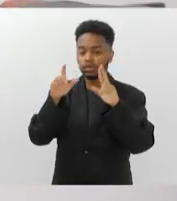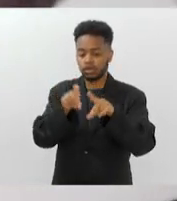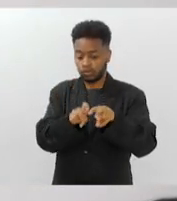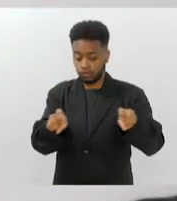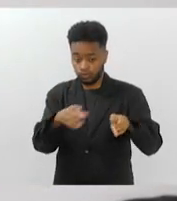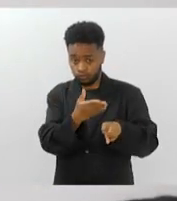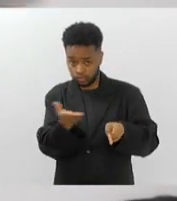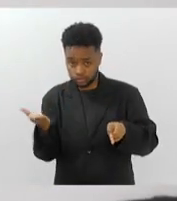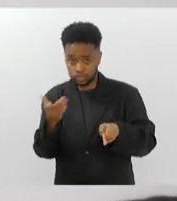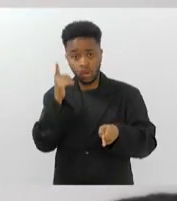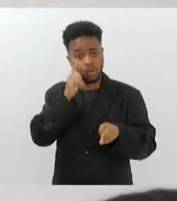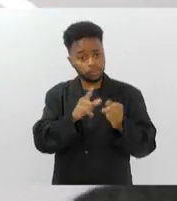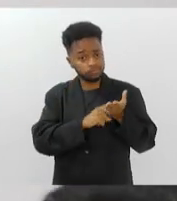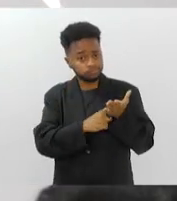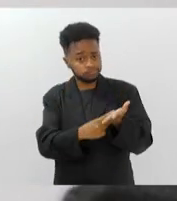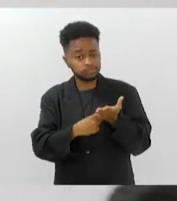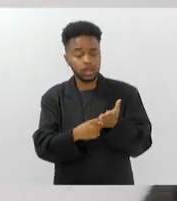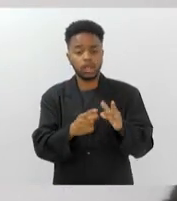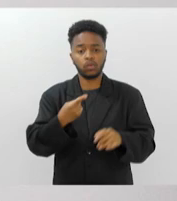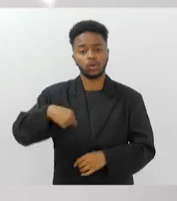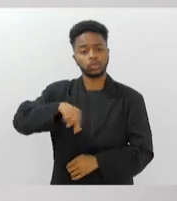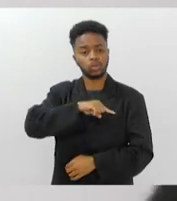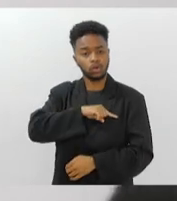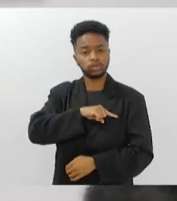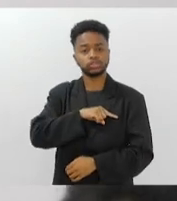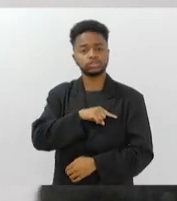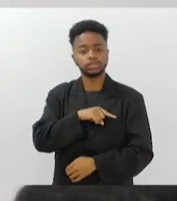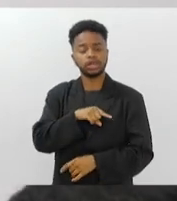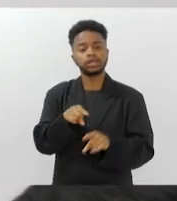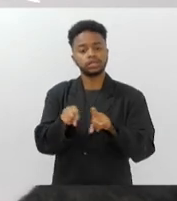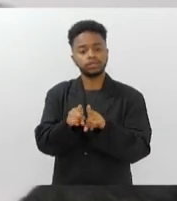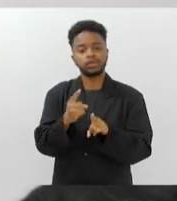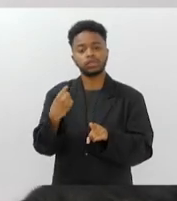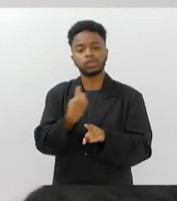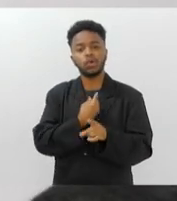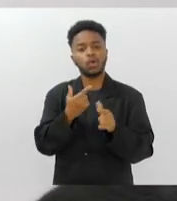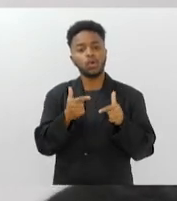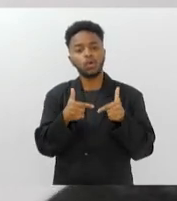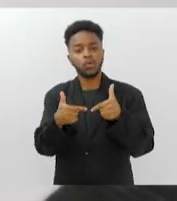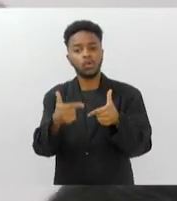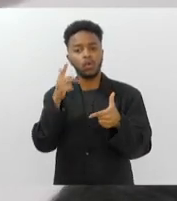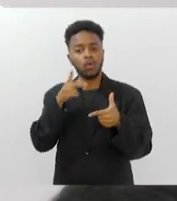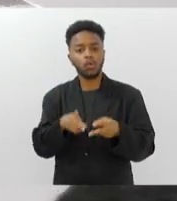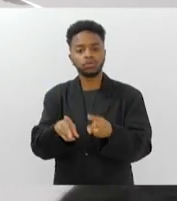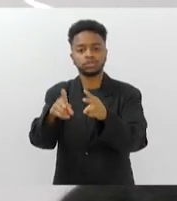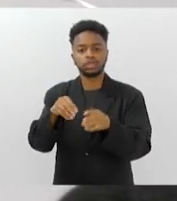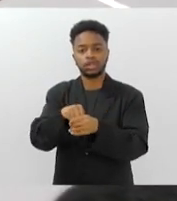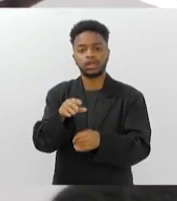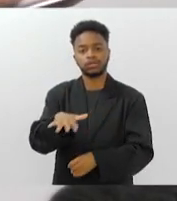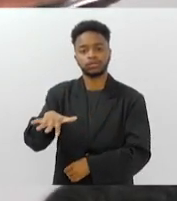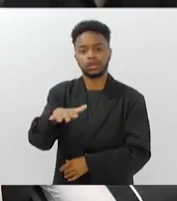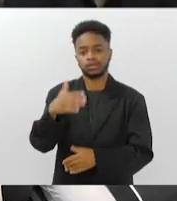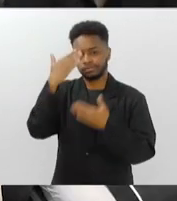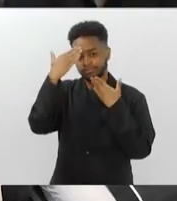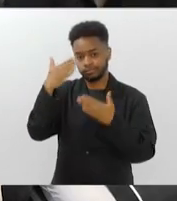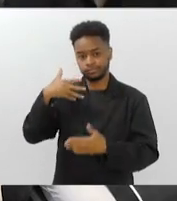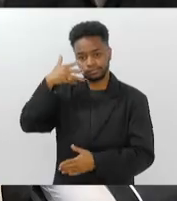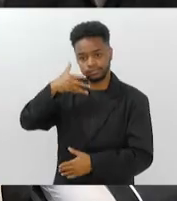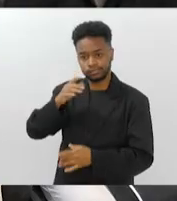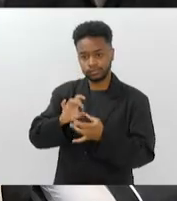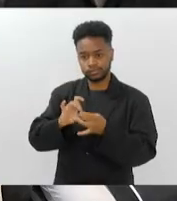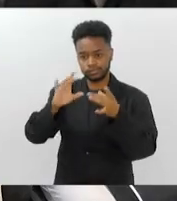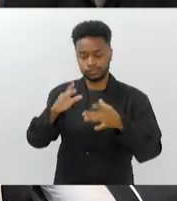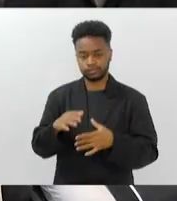possa pactuar com a gente referente a isso para que a gente possa continuar com as nossas ações territoriais agradeço minha